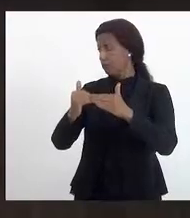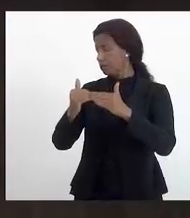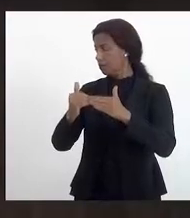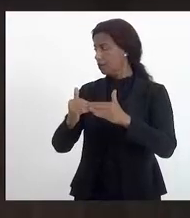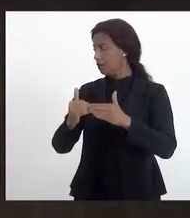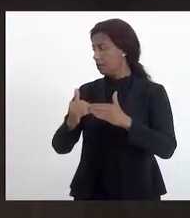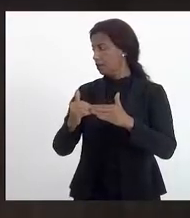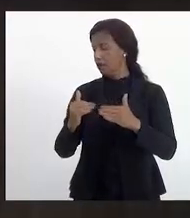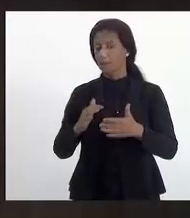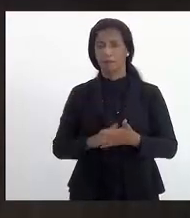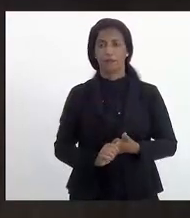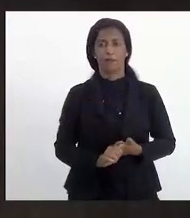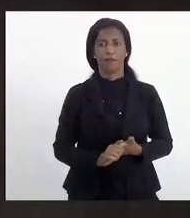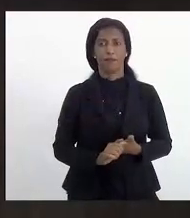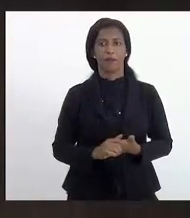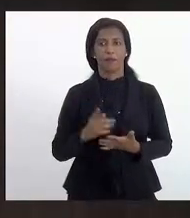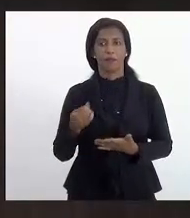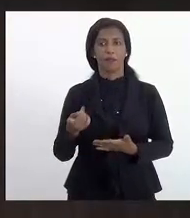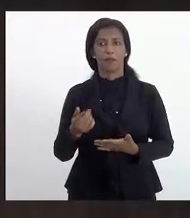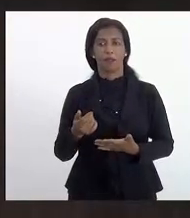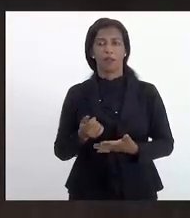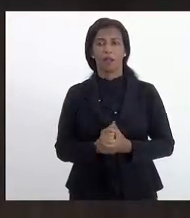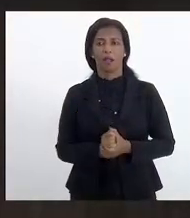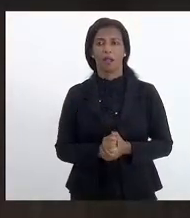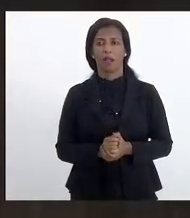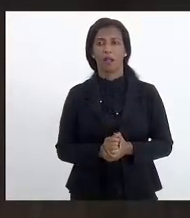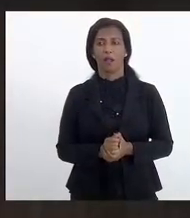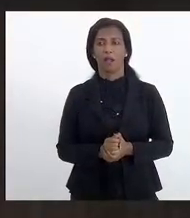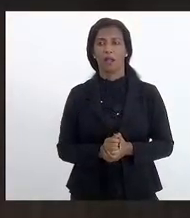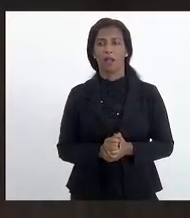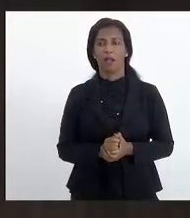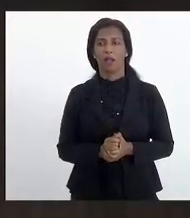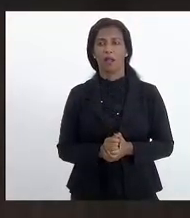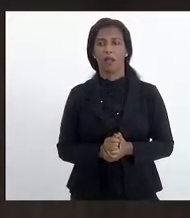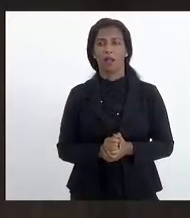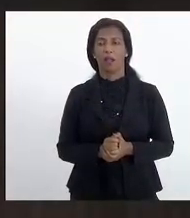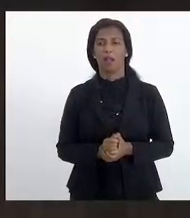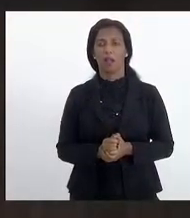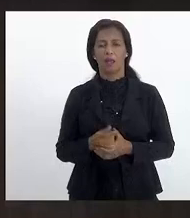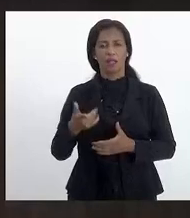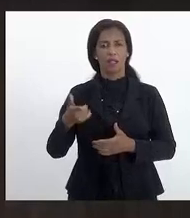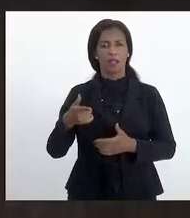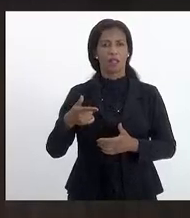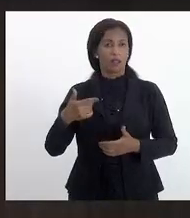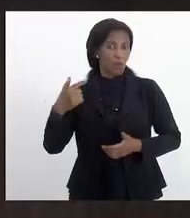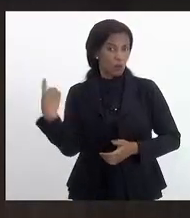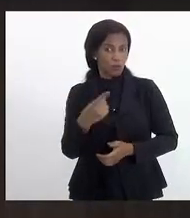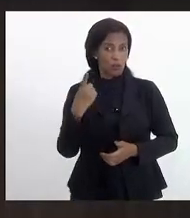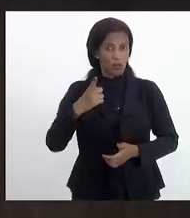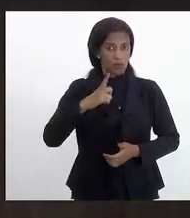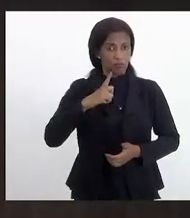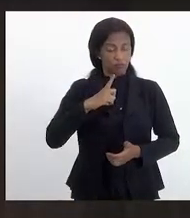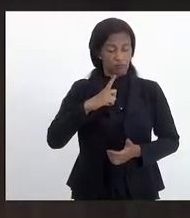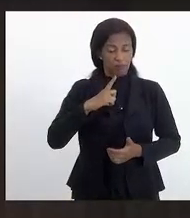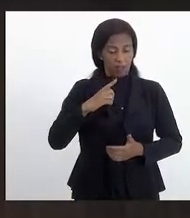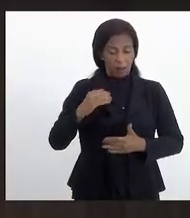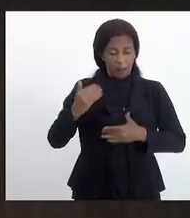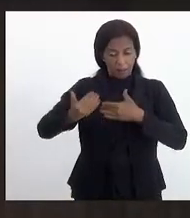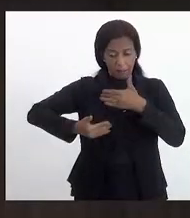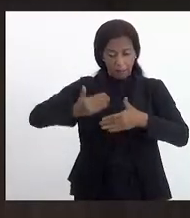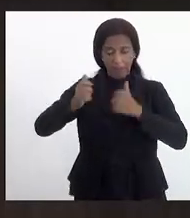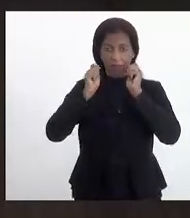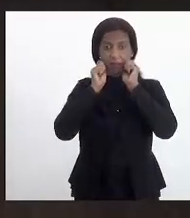uma empresa superavitária de 1 bilhão ao ano. Então, a gente passa pela